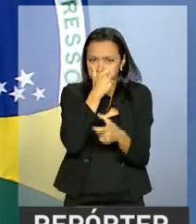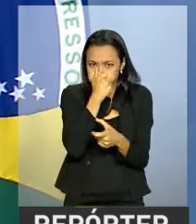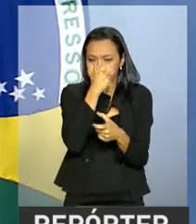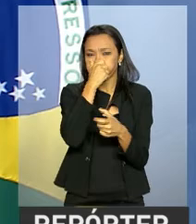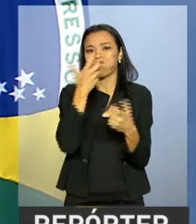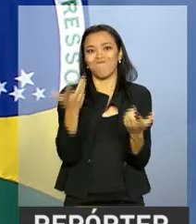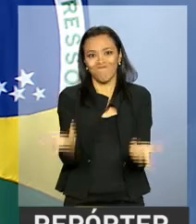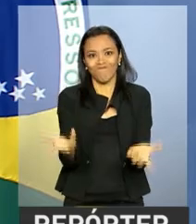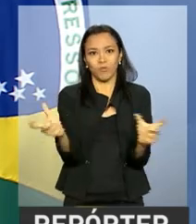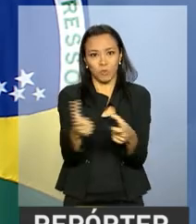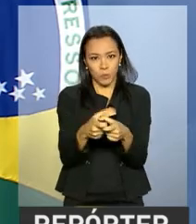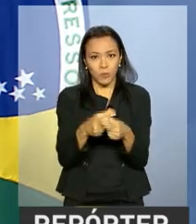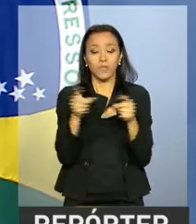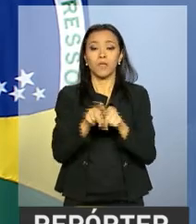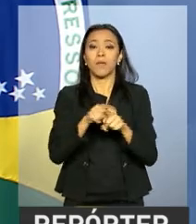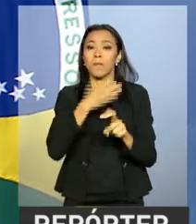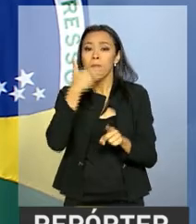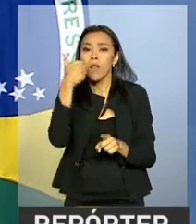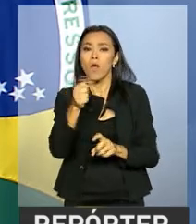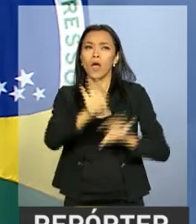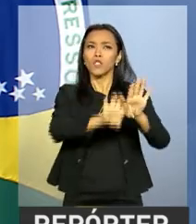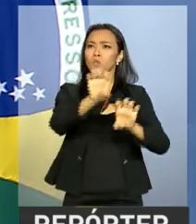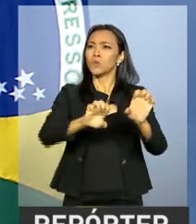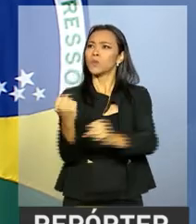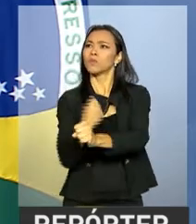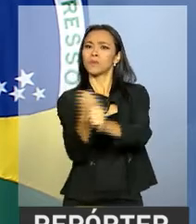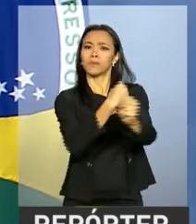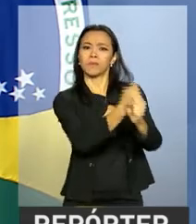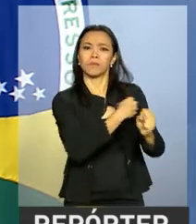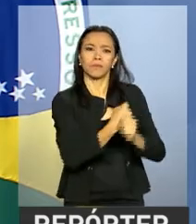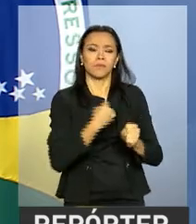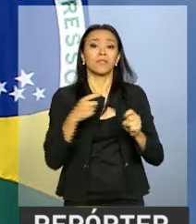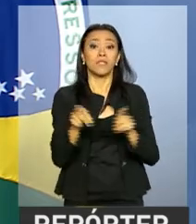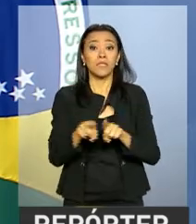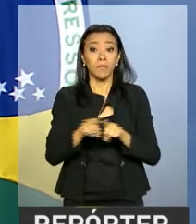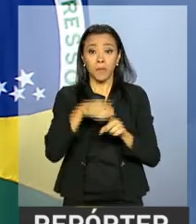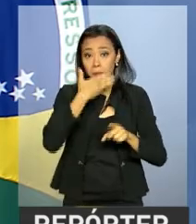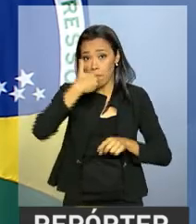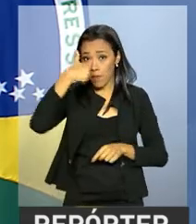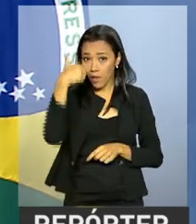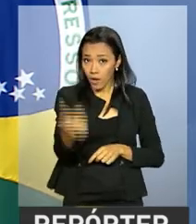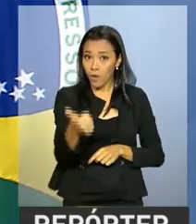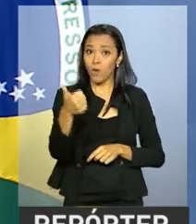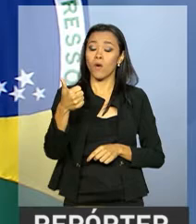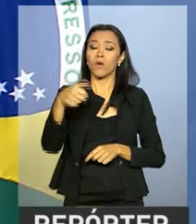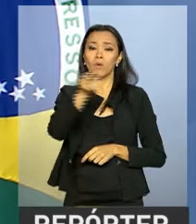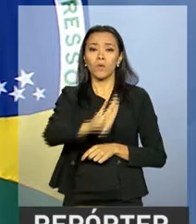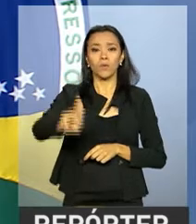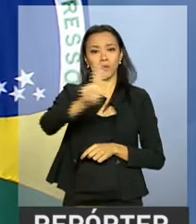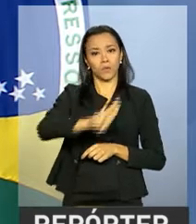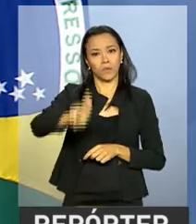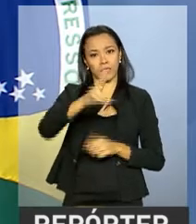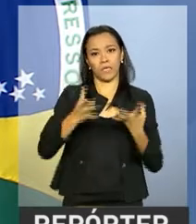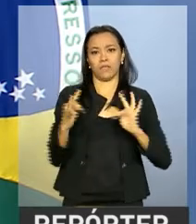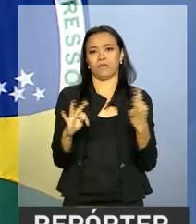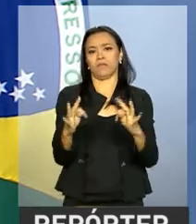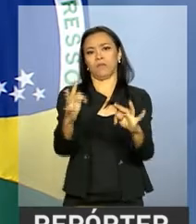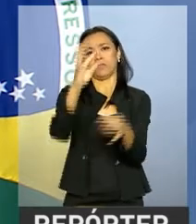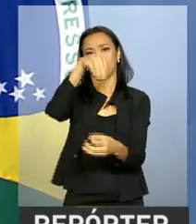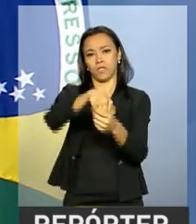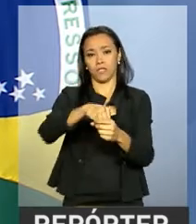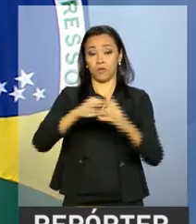com o aprimoramento da infraestrutura e maior racionalização e modernização do sistema